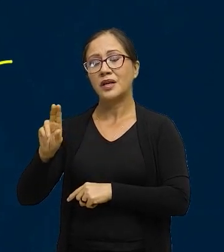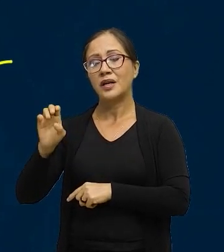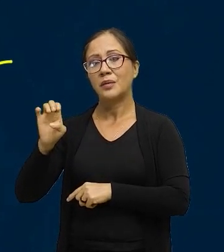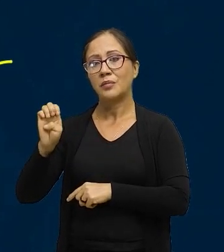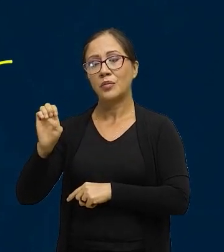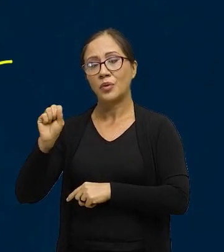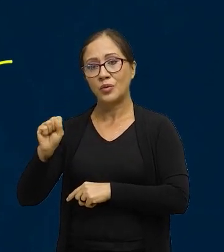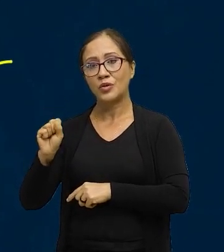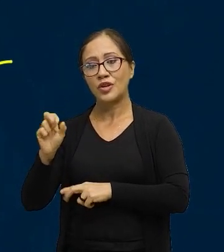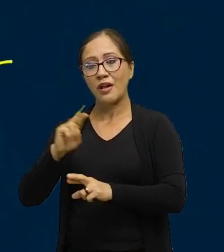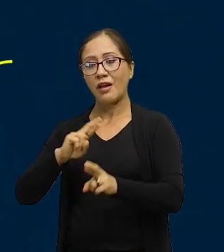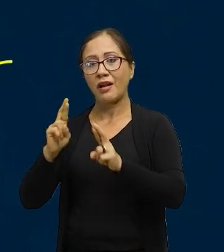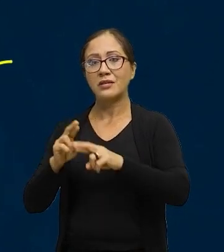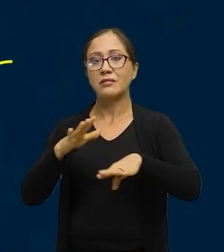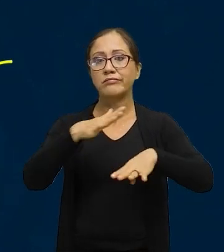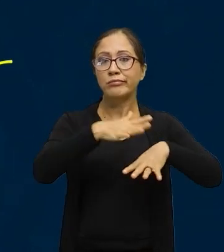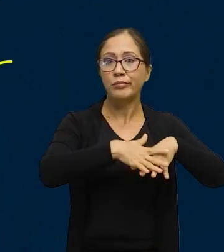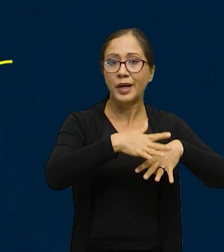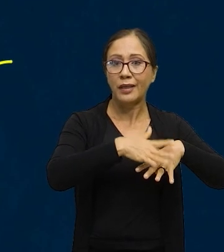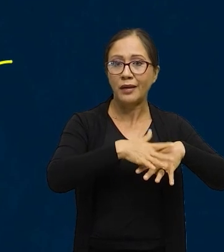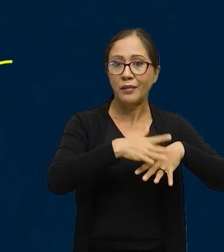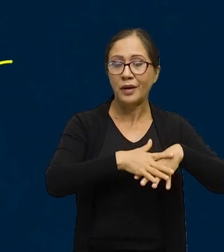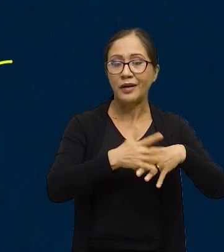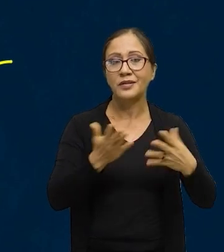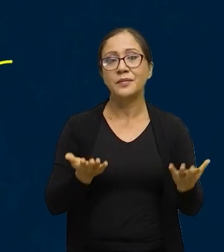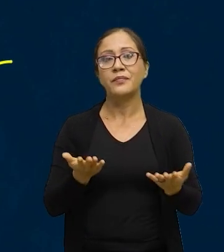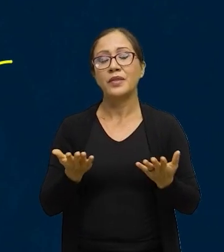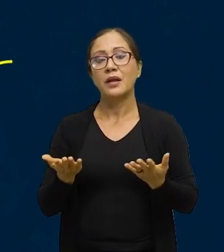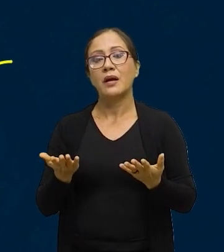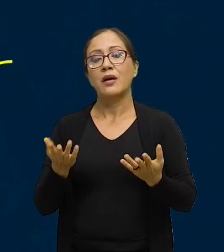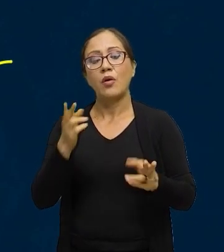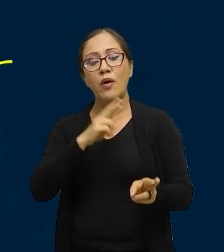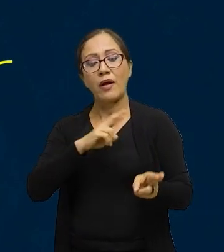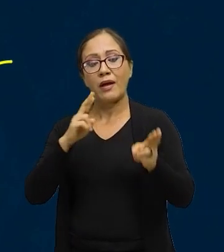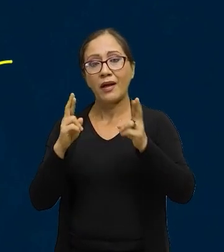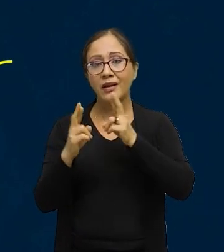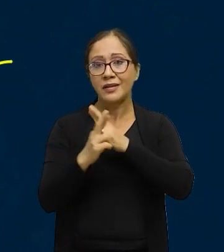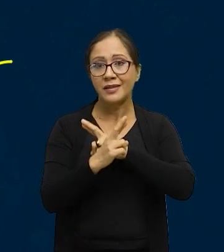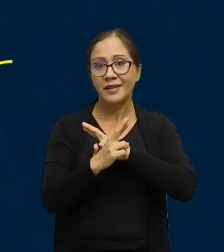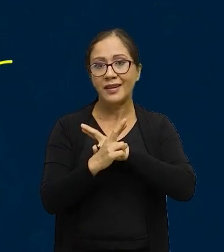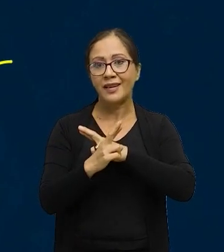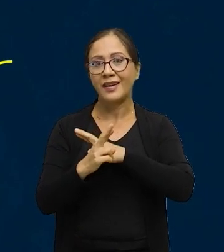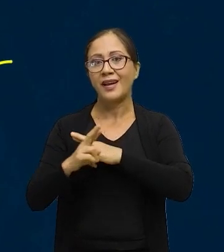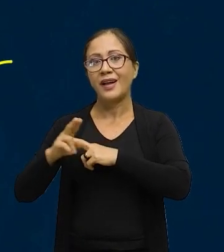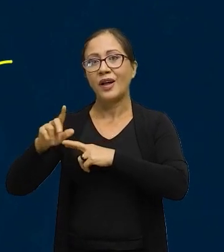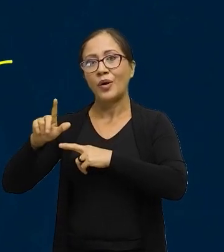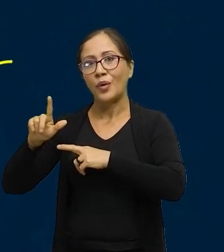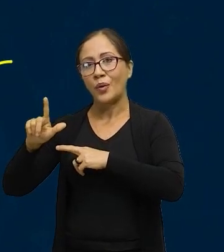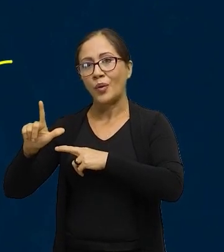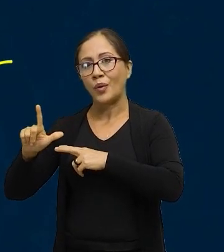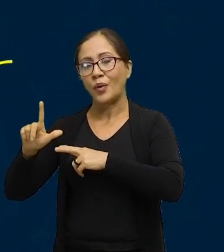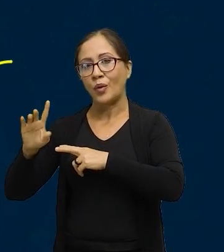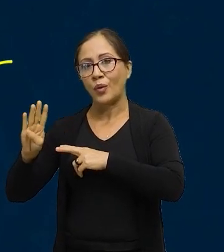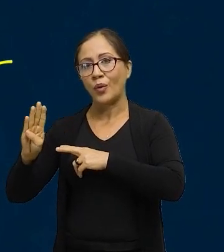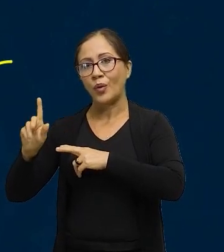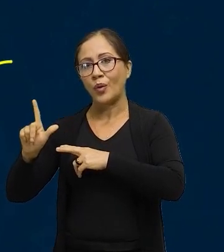Ele pergunta aqui no Enem em 2011. Ao estabelecer uma relação entre a matemática e o blues a